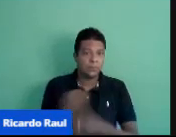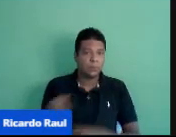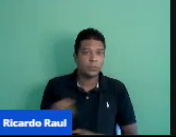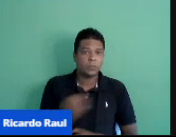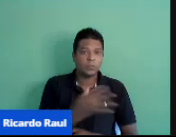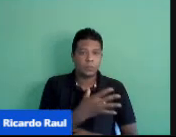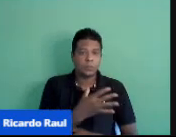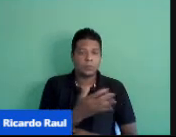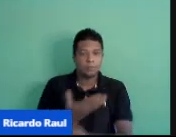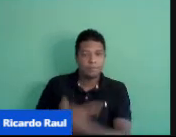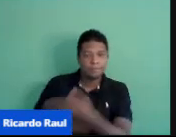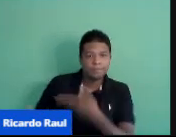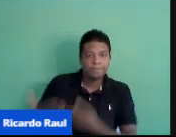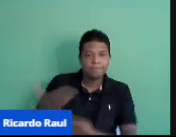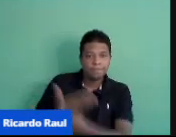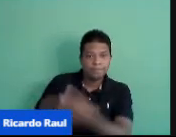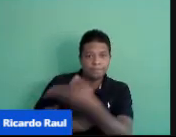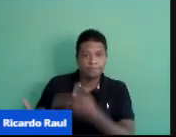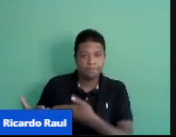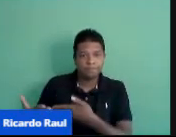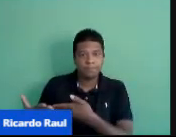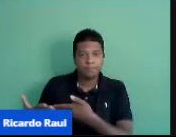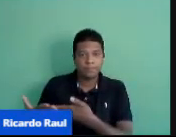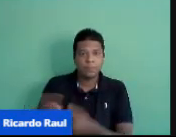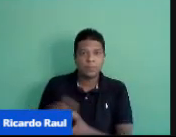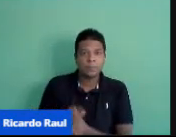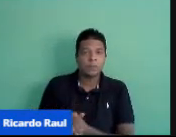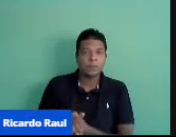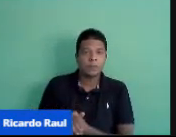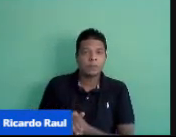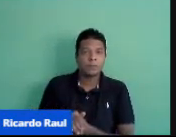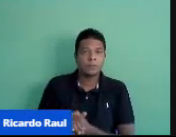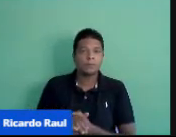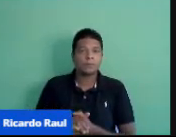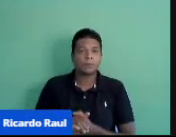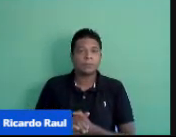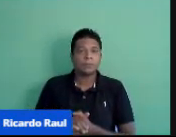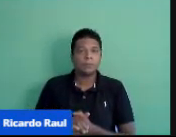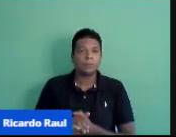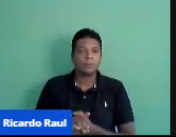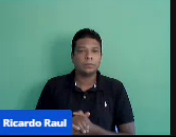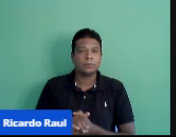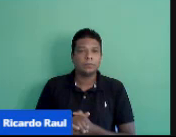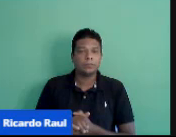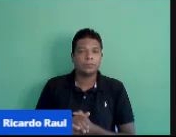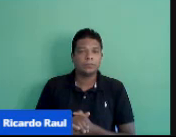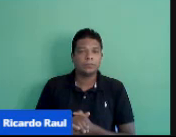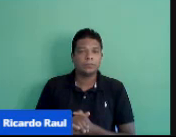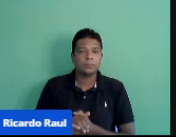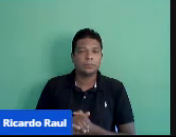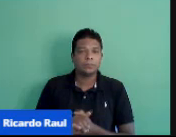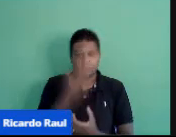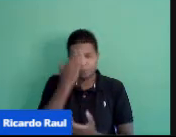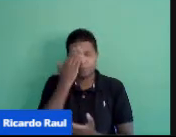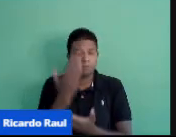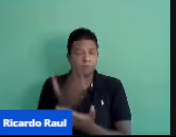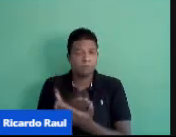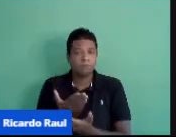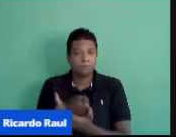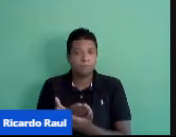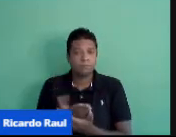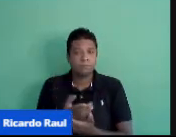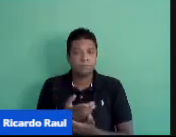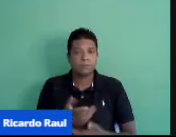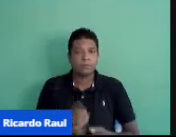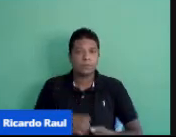A gente consegue produzir com o material produzido pelo outro, né? E aí, nesse sentido, que a gente acredita nessa potência, né?